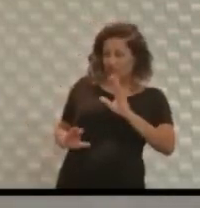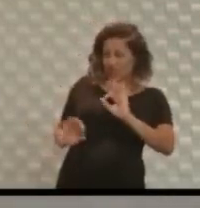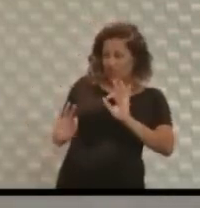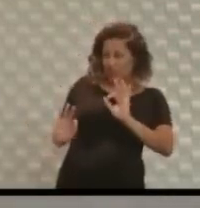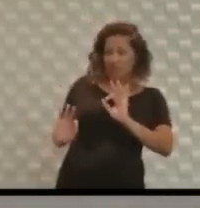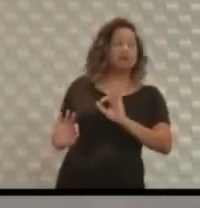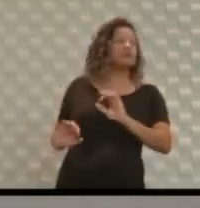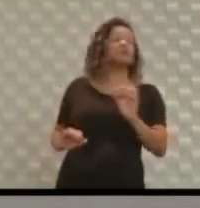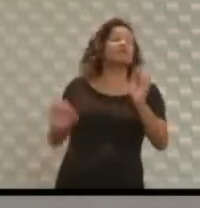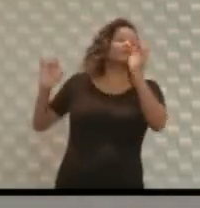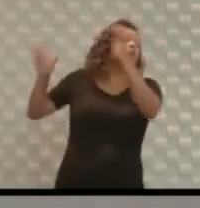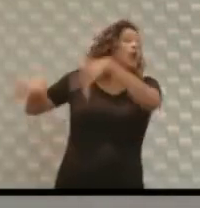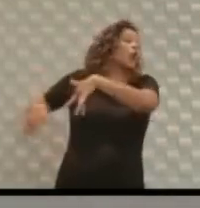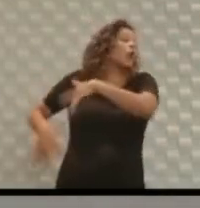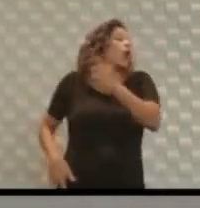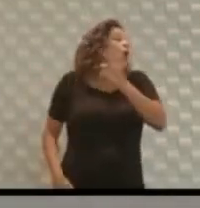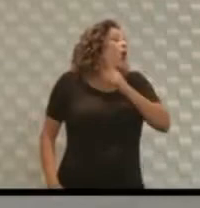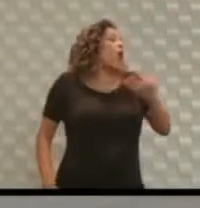vou partir para o outro.